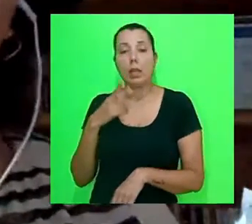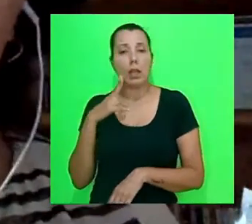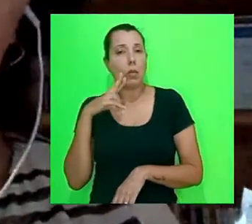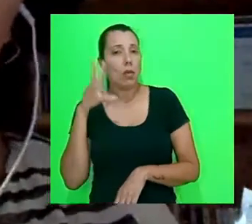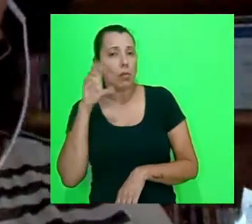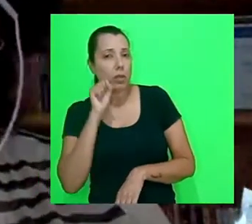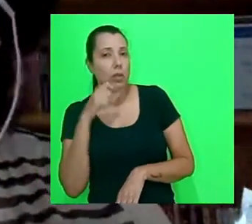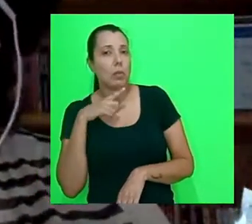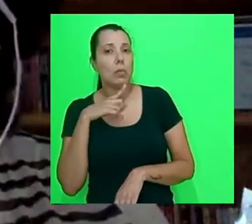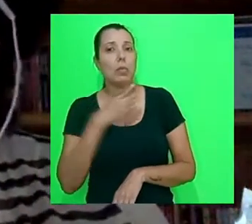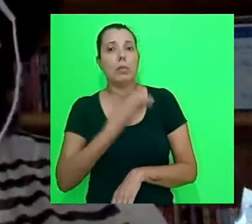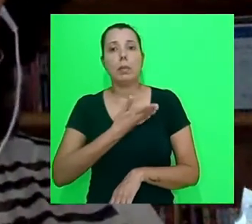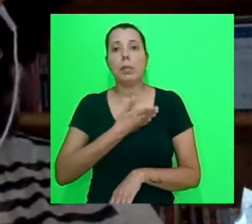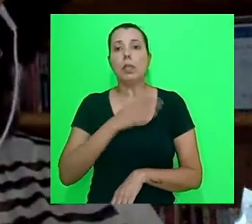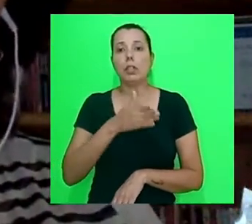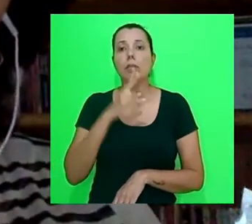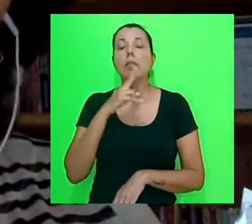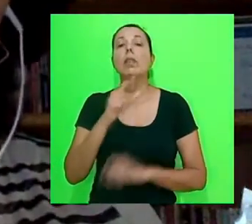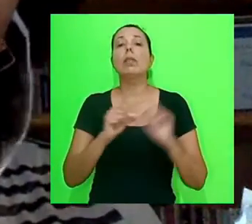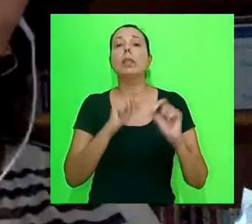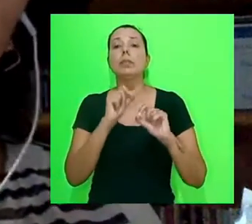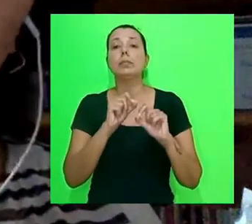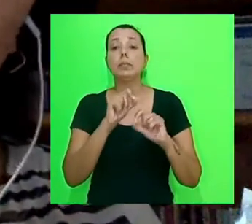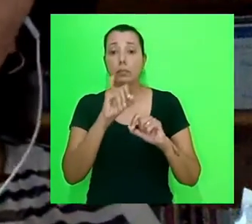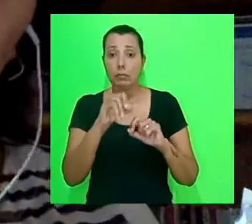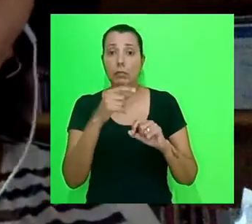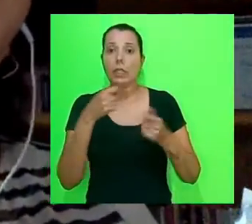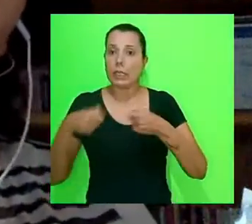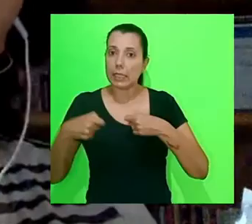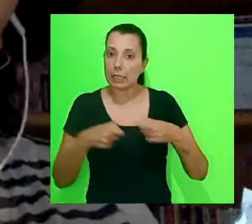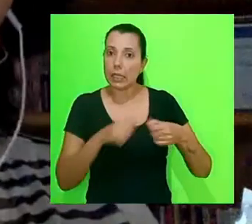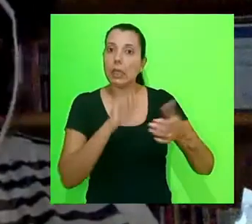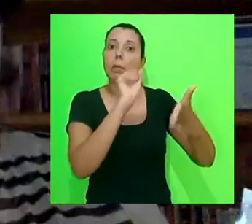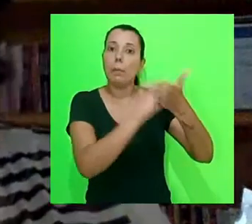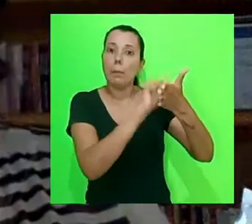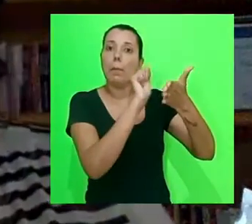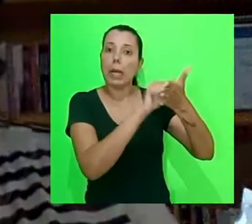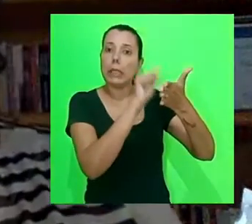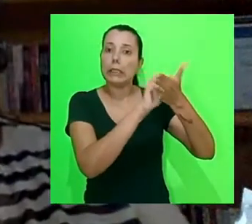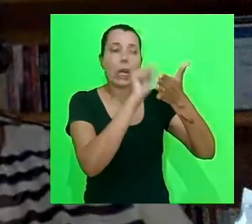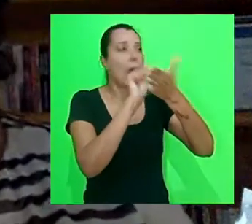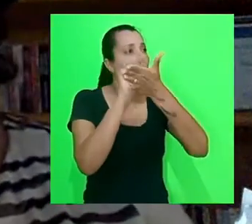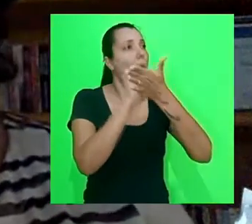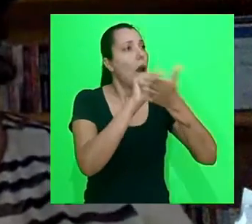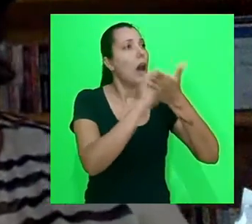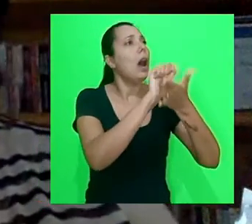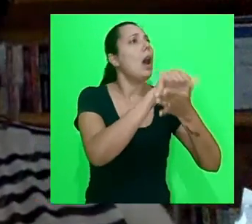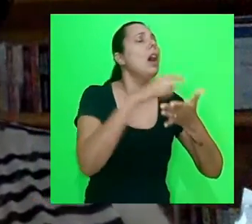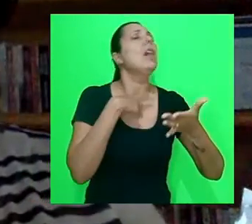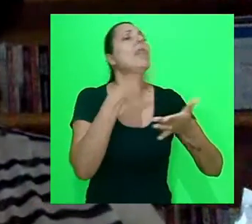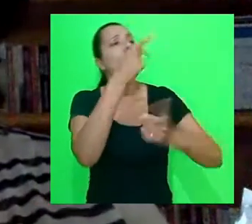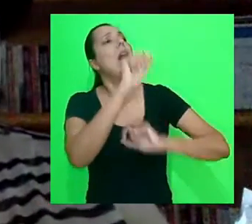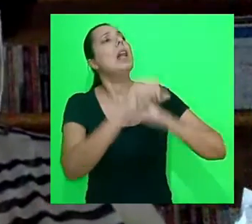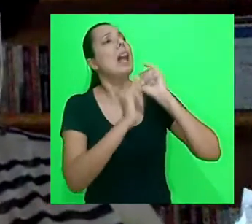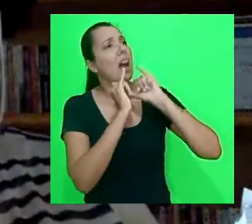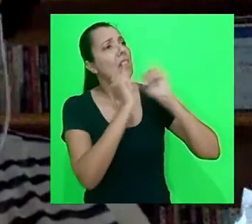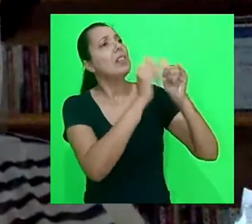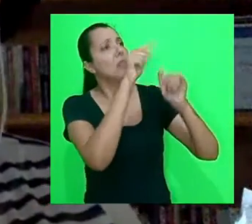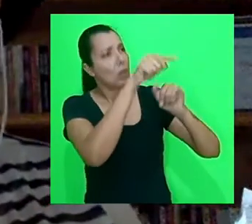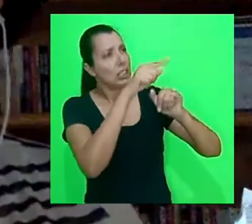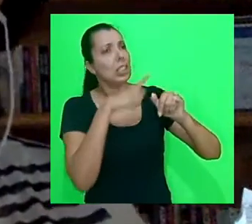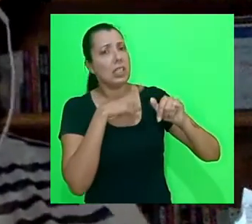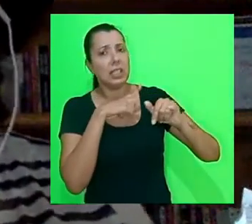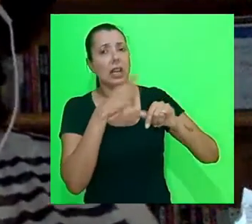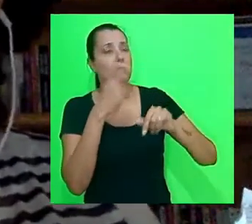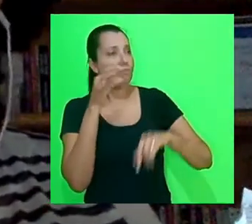nunca, que reforçar esse canal de denúncia, que é o 180. No Distrito Federal, a gente tinha um 156, opção 6, não sei